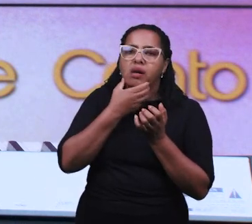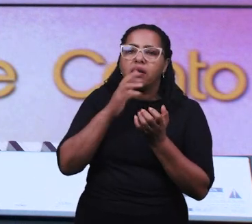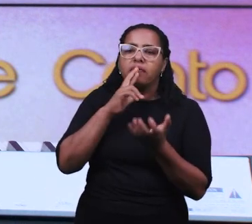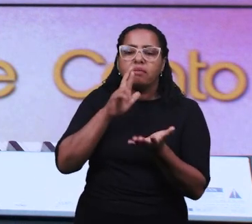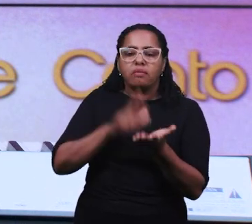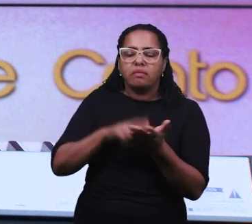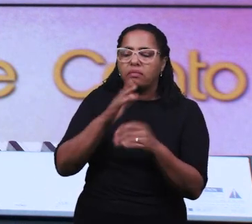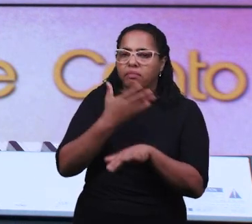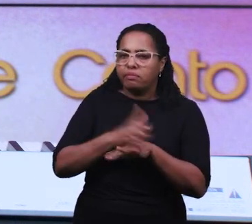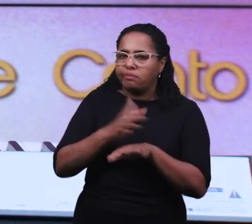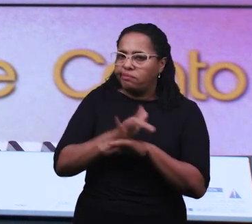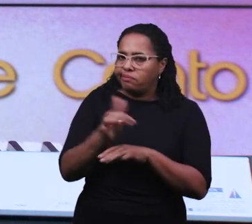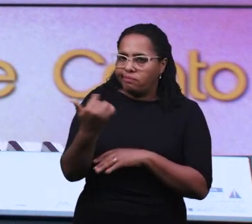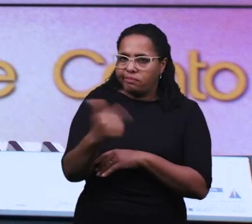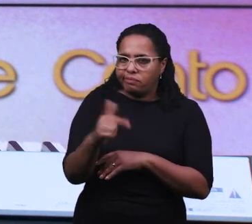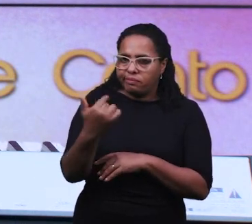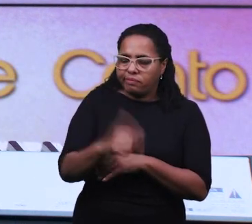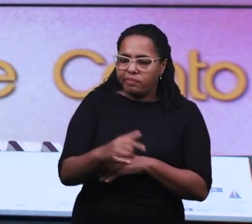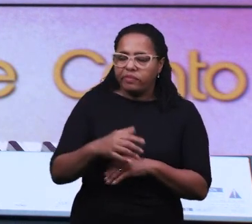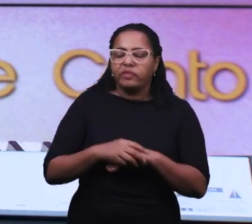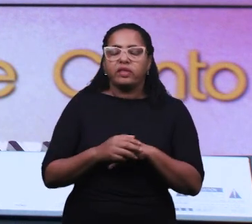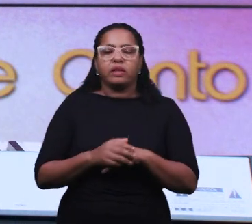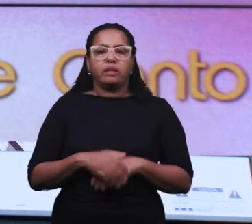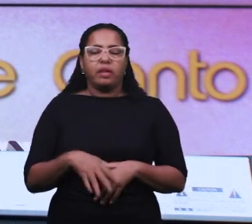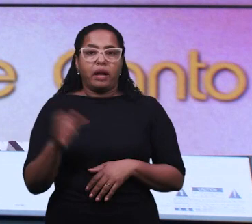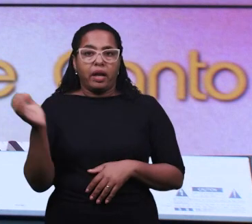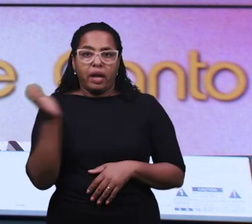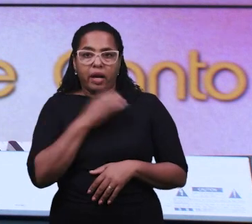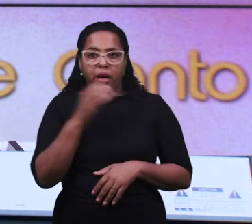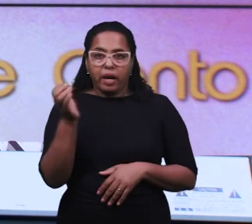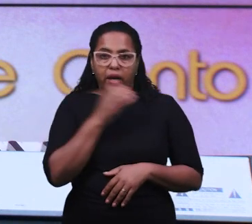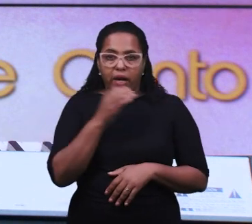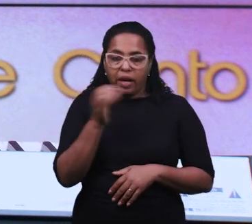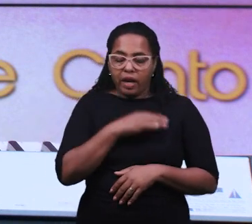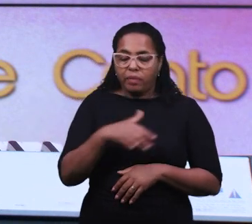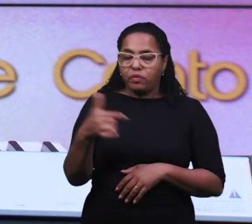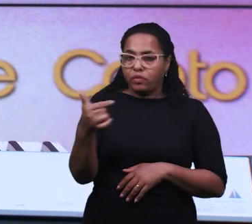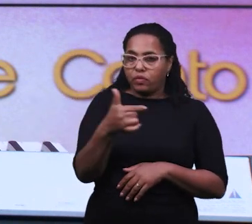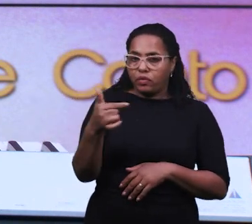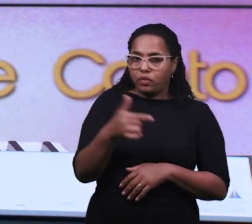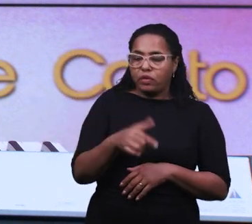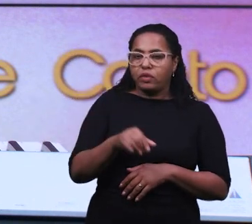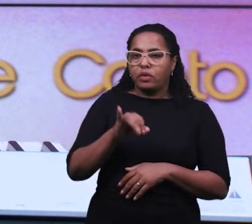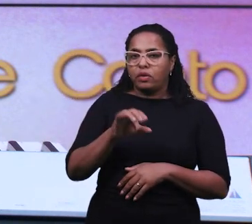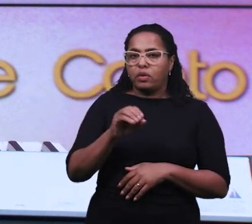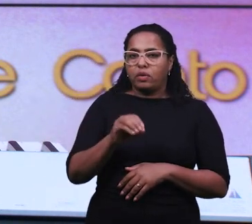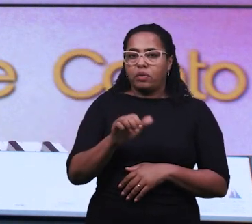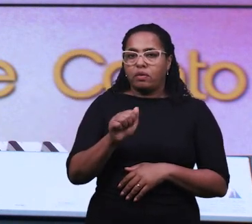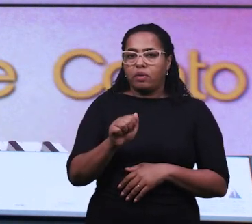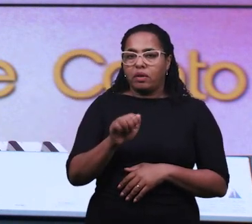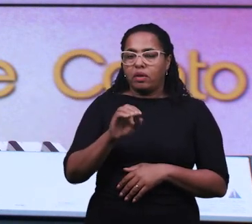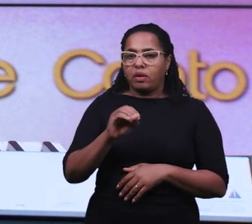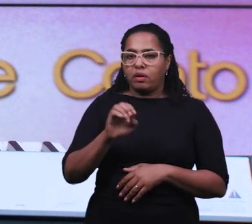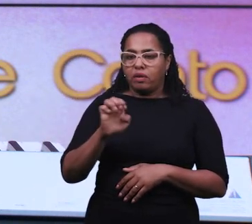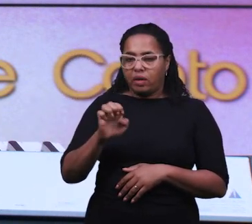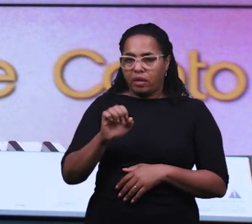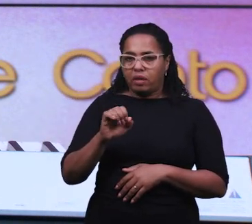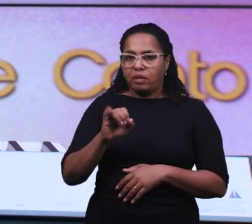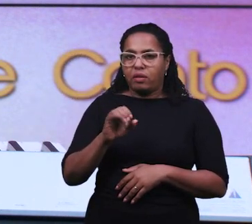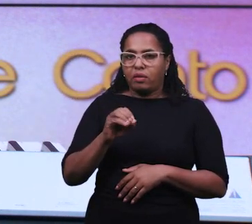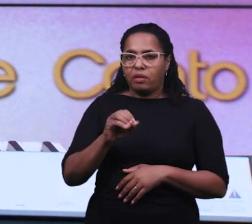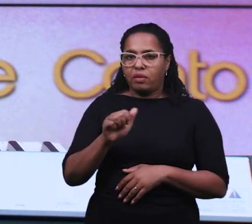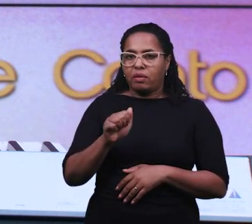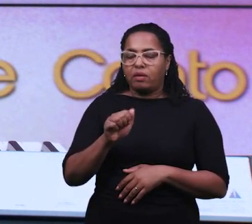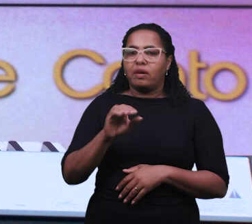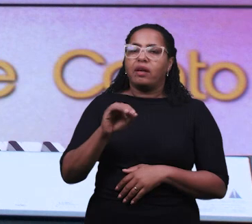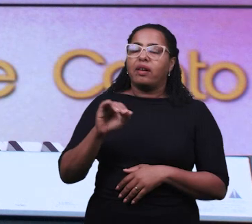trazer benefício para o treino. Então, vamos no pulso mais rápido dessa segunda parte. I, O, A, O, E, I, O, A,